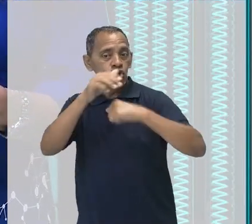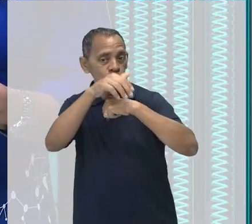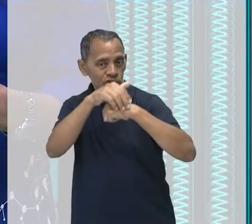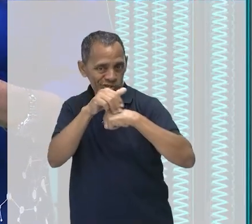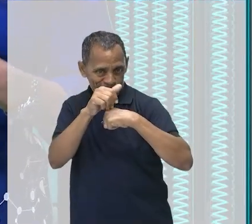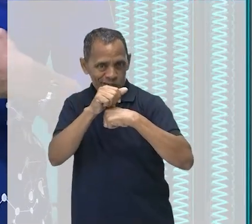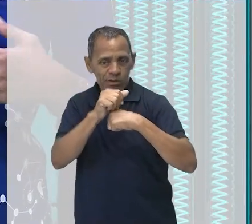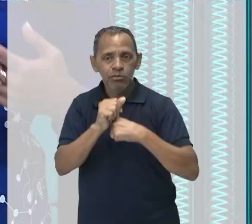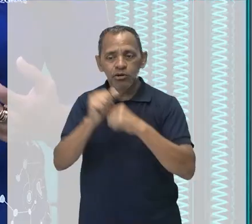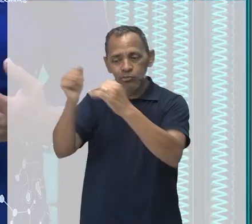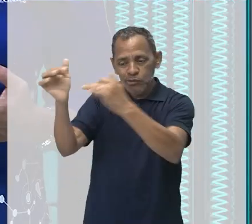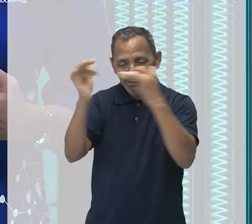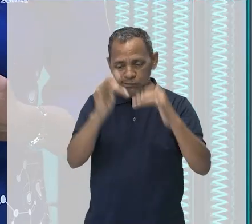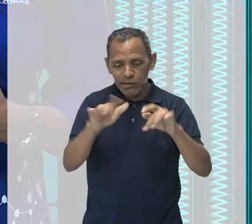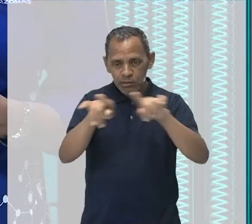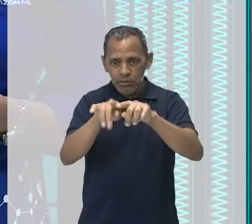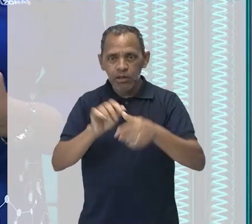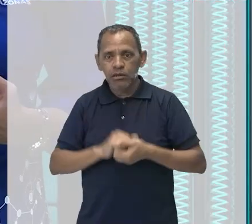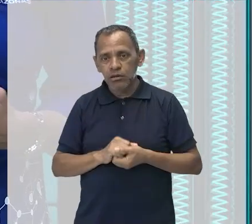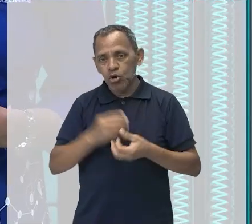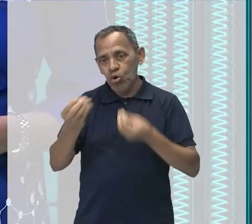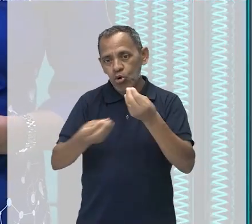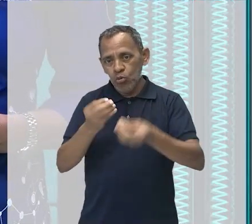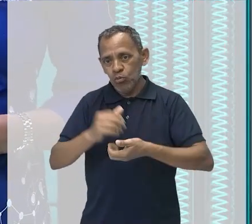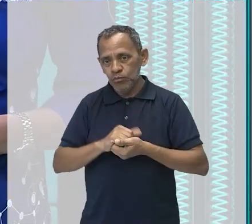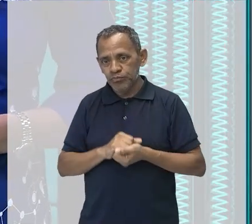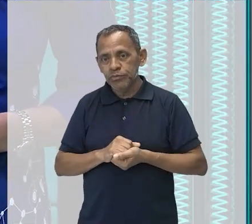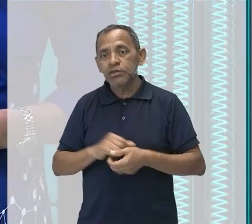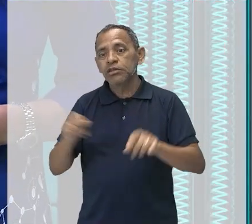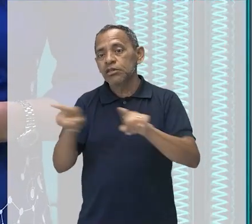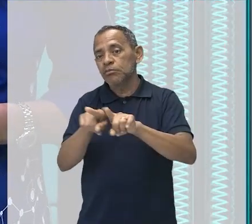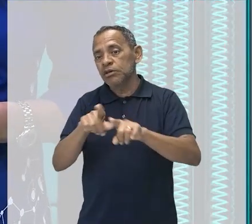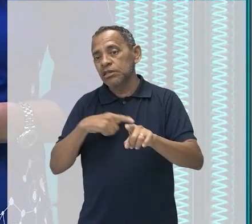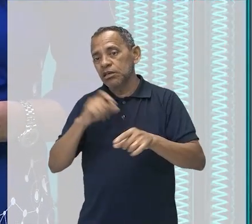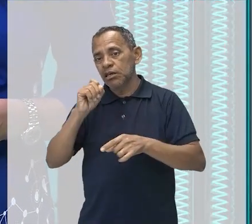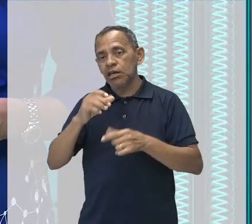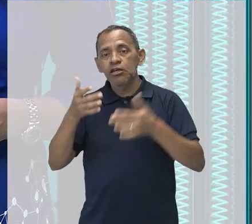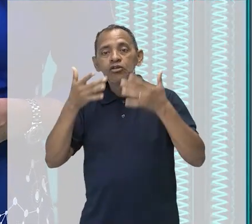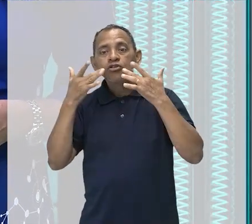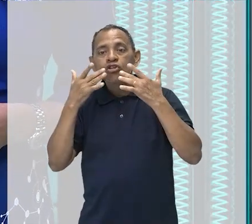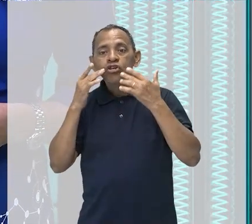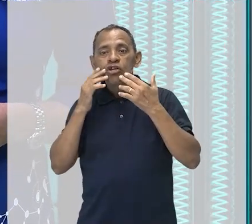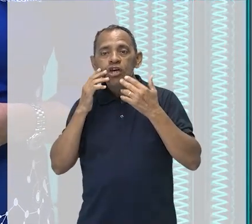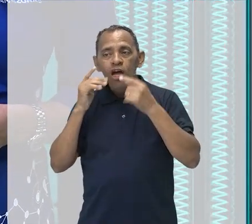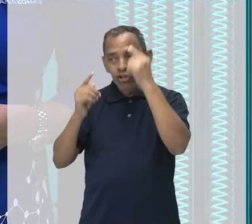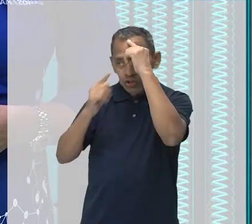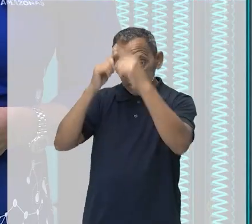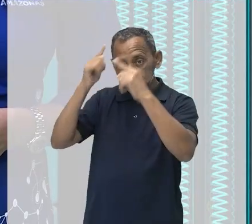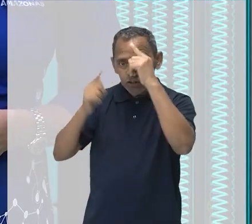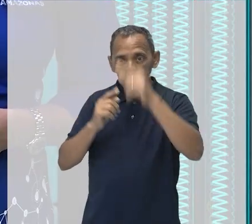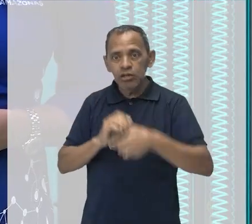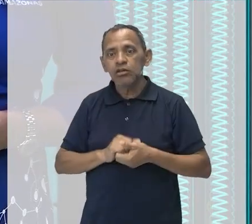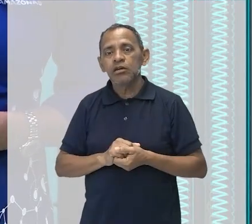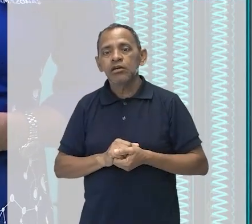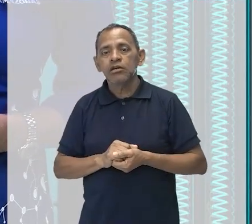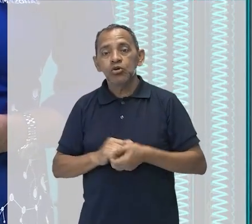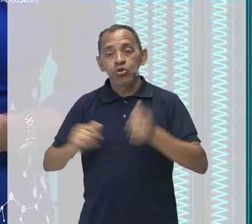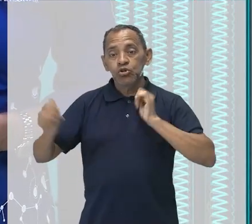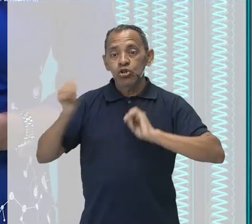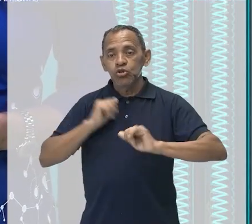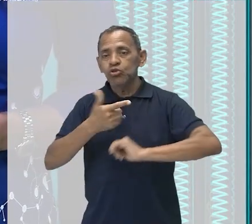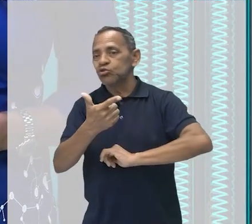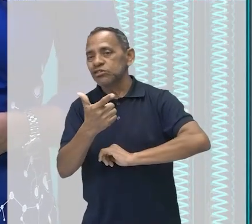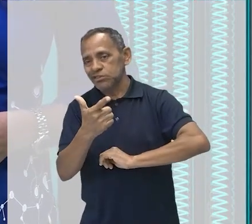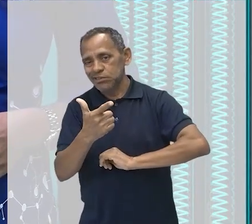um ator. Às vezes ele até modifica ali o enredo da história. E também tem um teatro do improviso, em que